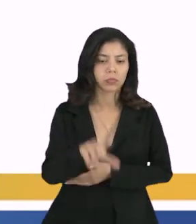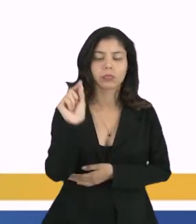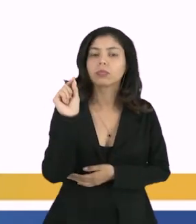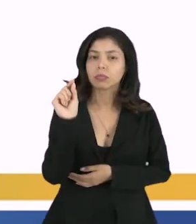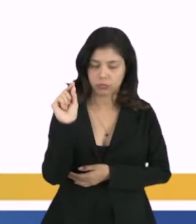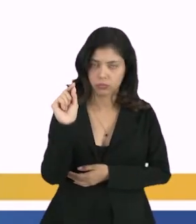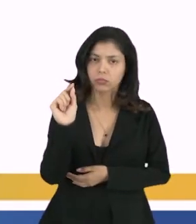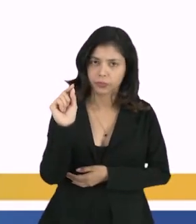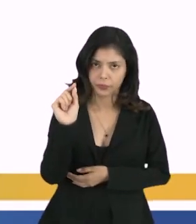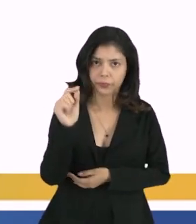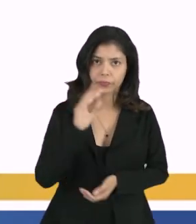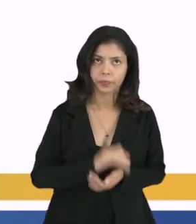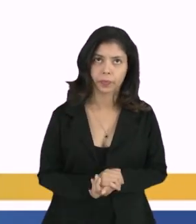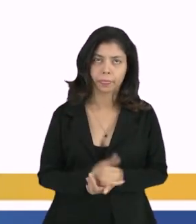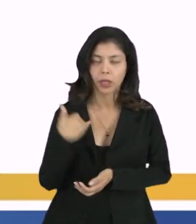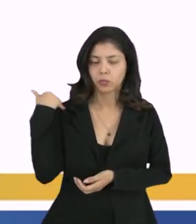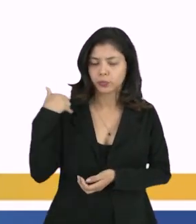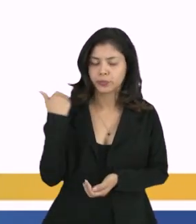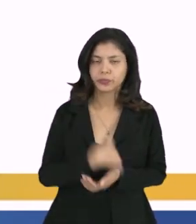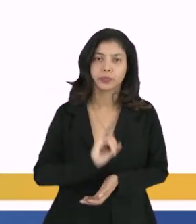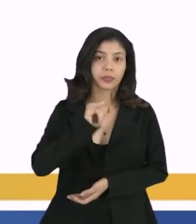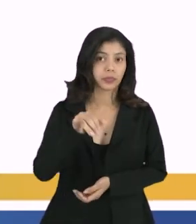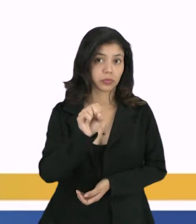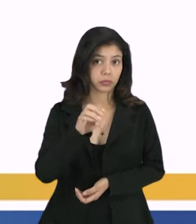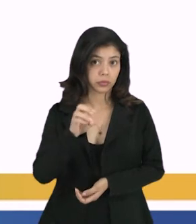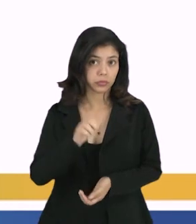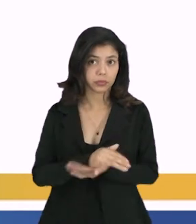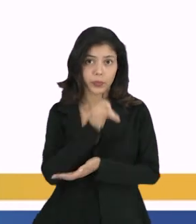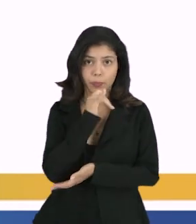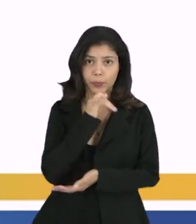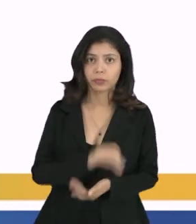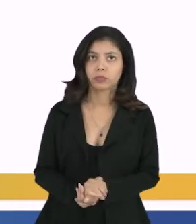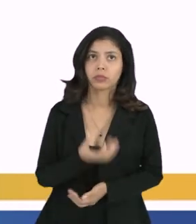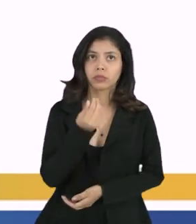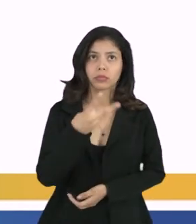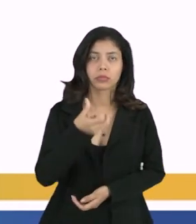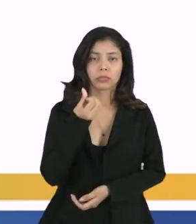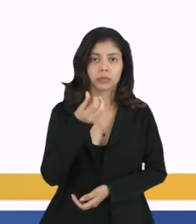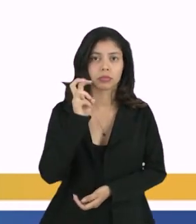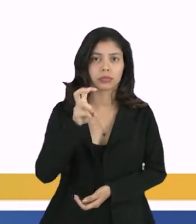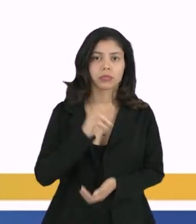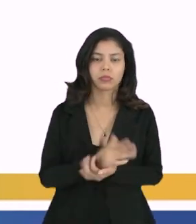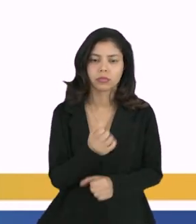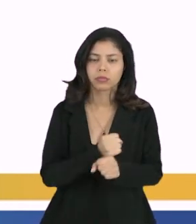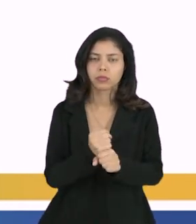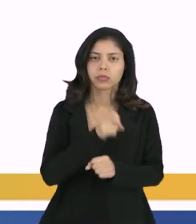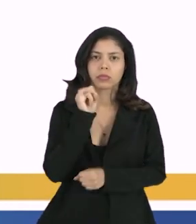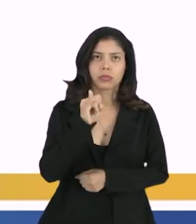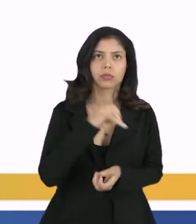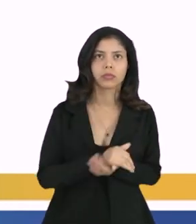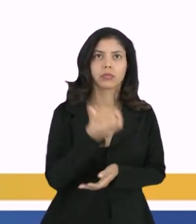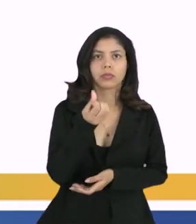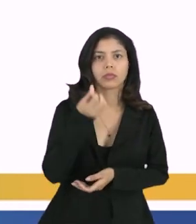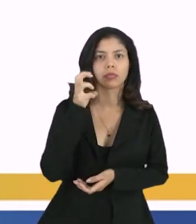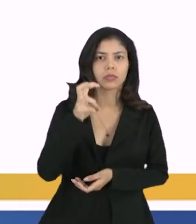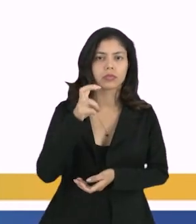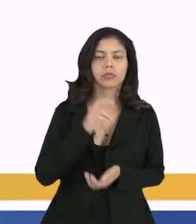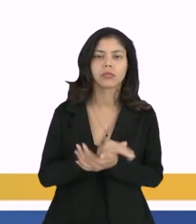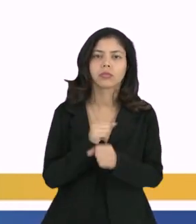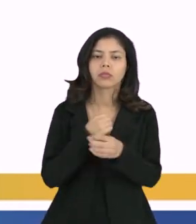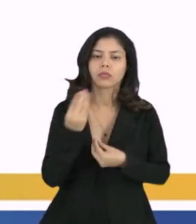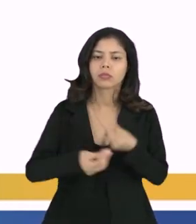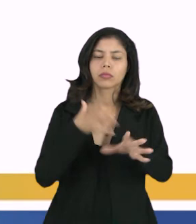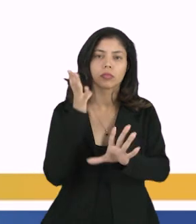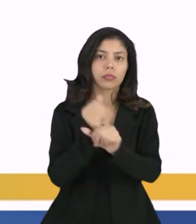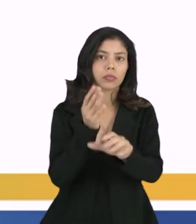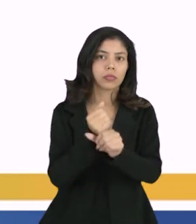escolha para a idade de José, por exemplo, 65 anos. Porque se o José tiver 65 anos, como é que